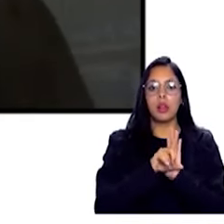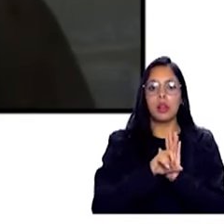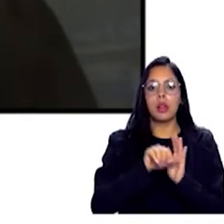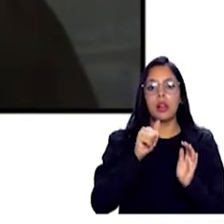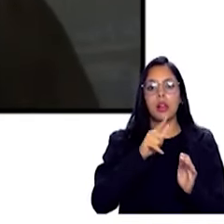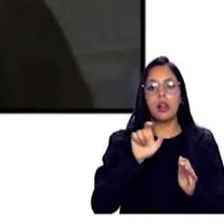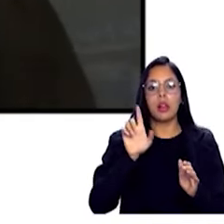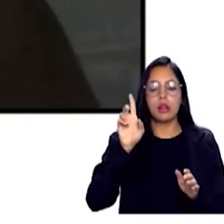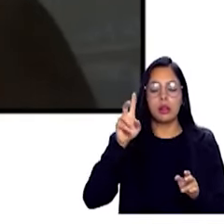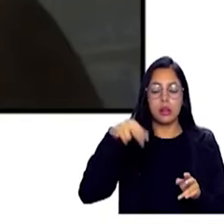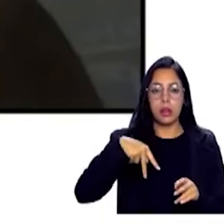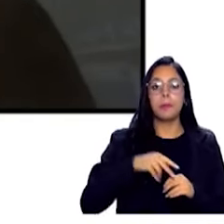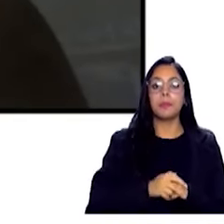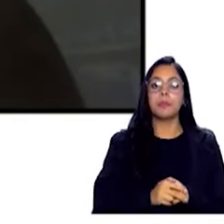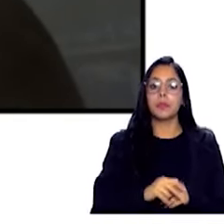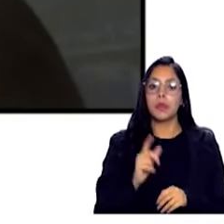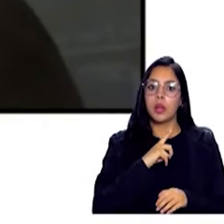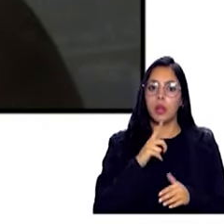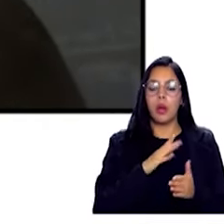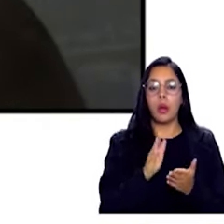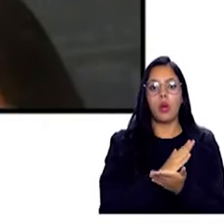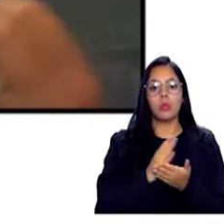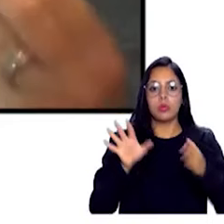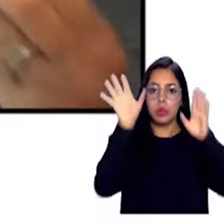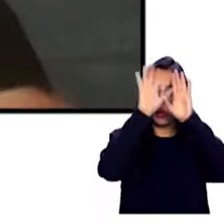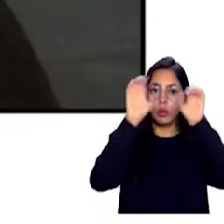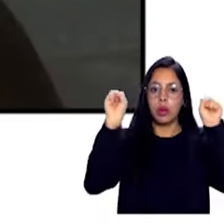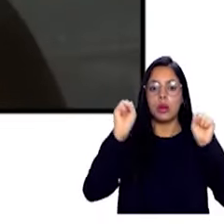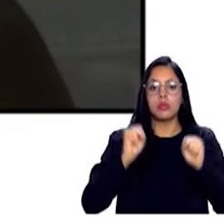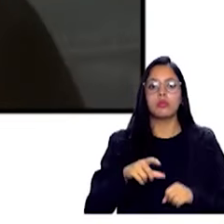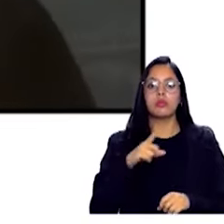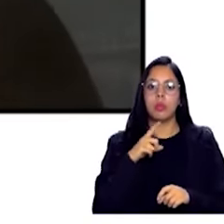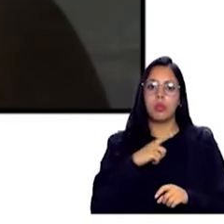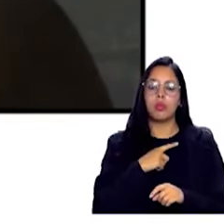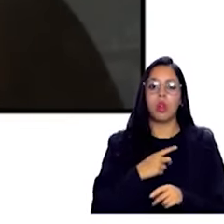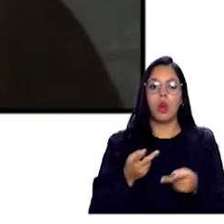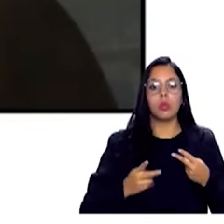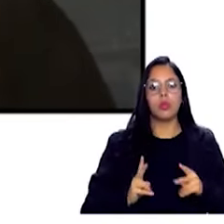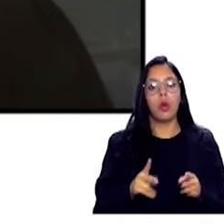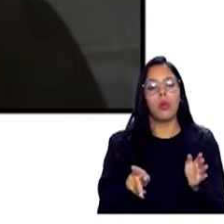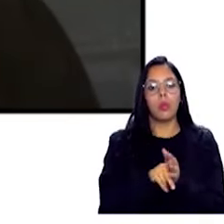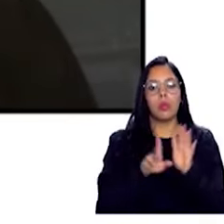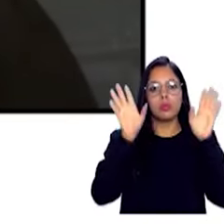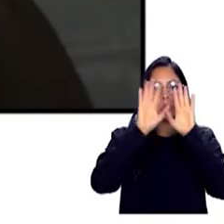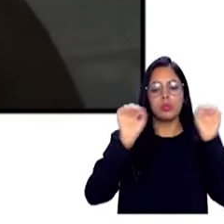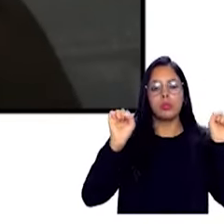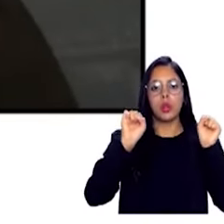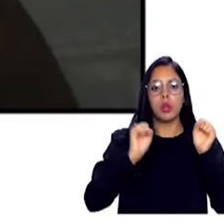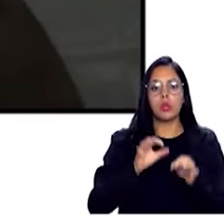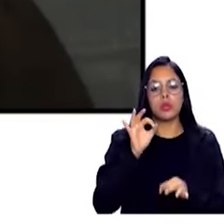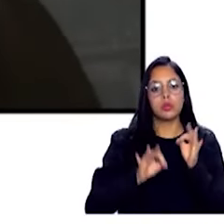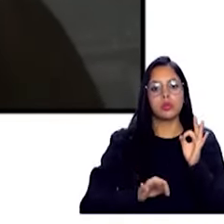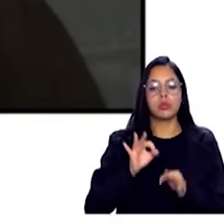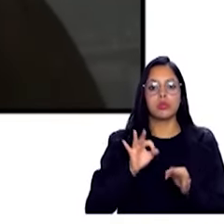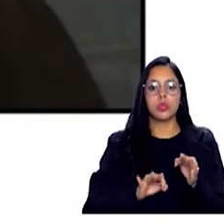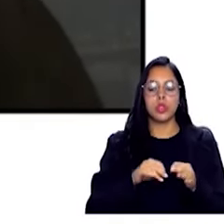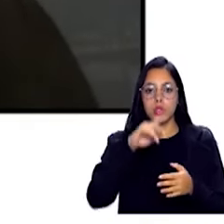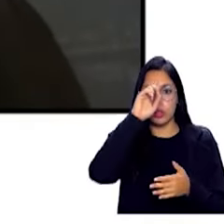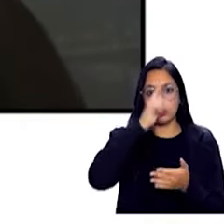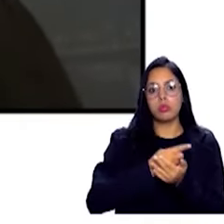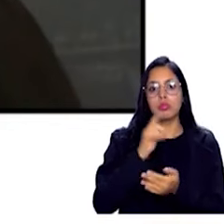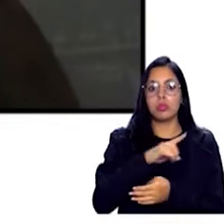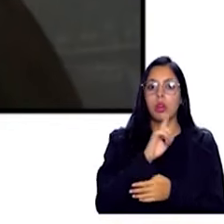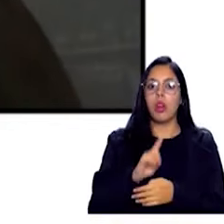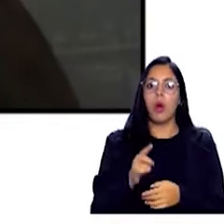tribunais eh conservaram esse modelo de tribunais de cassação outros são tribunais de reenvio